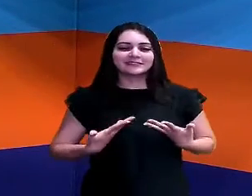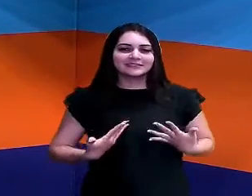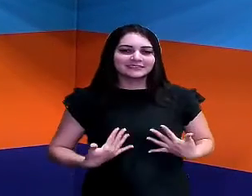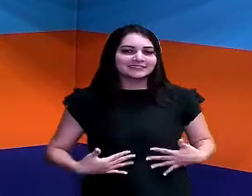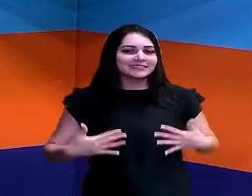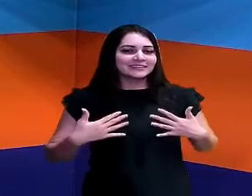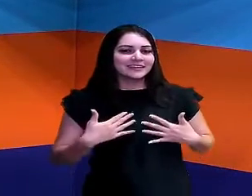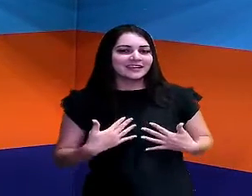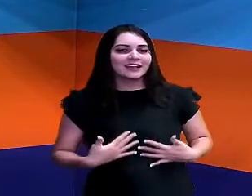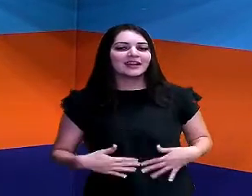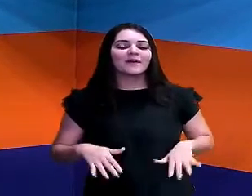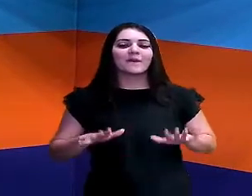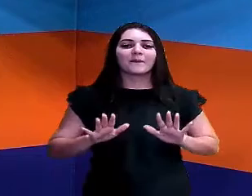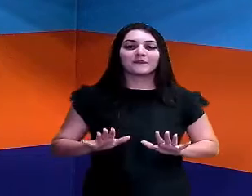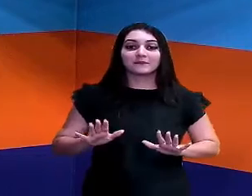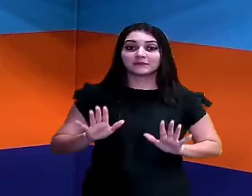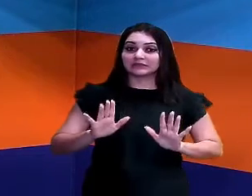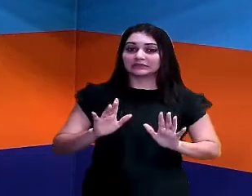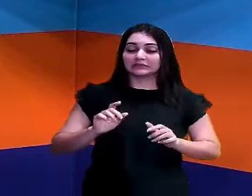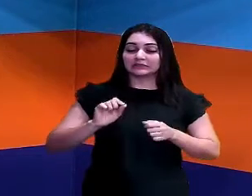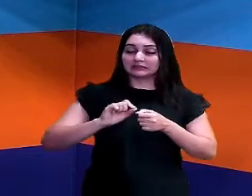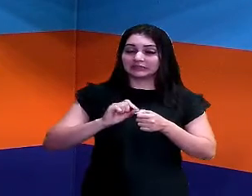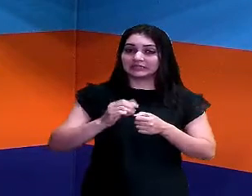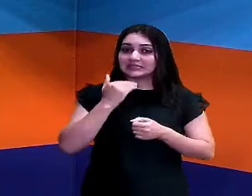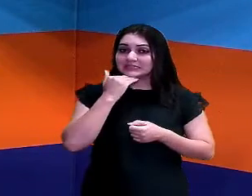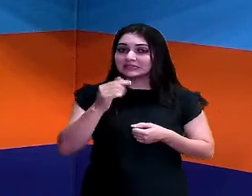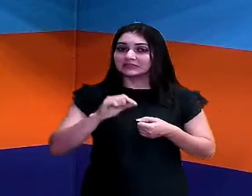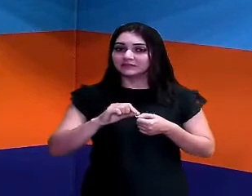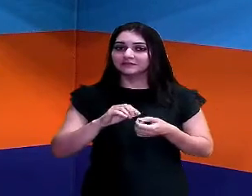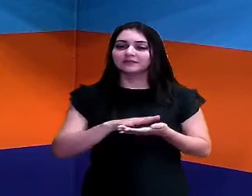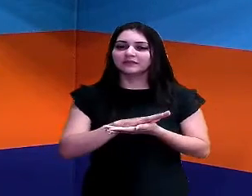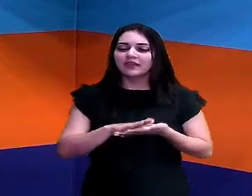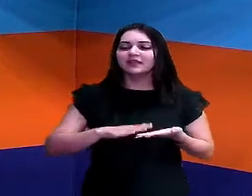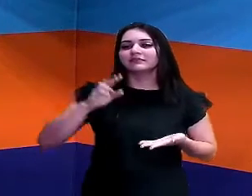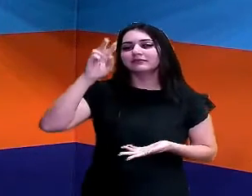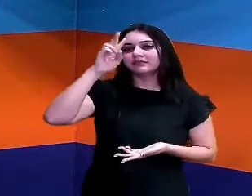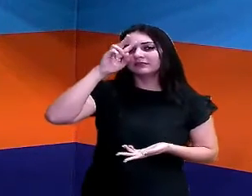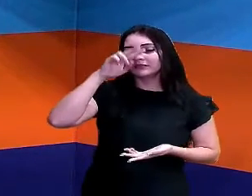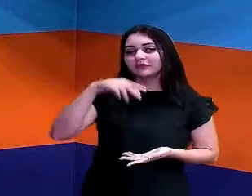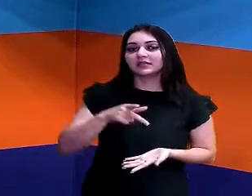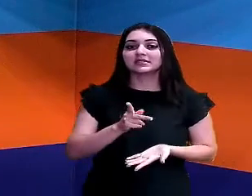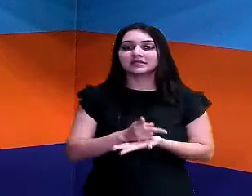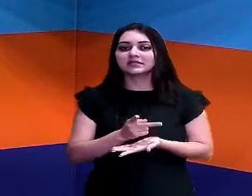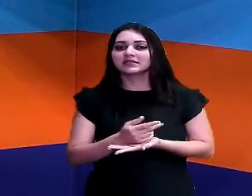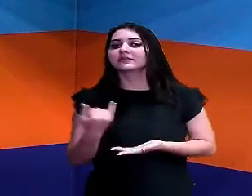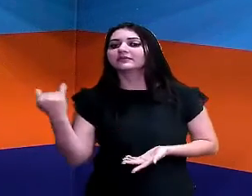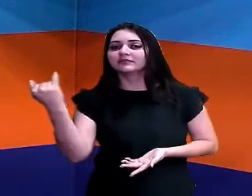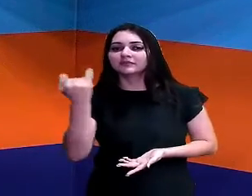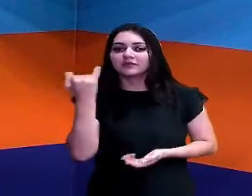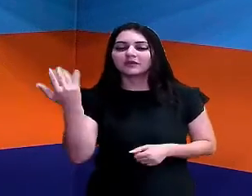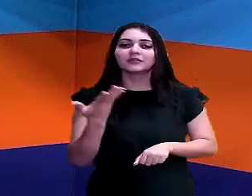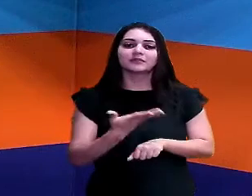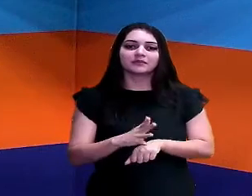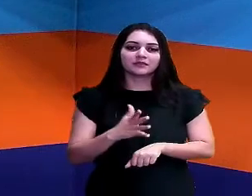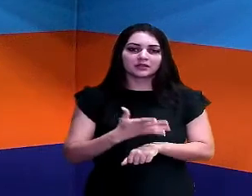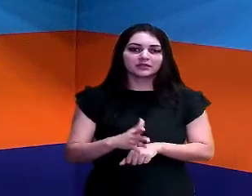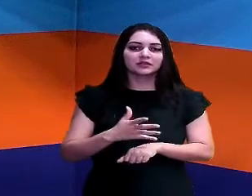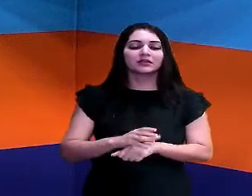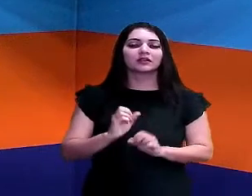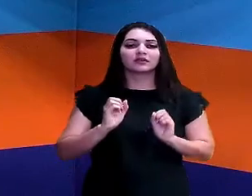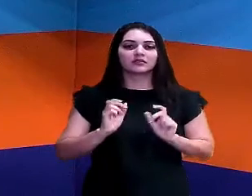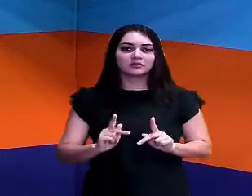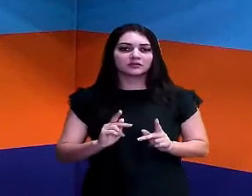que você vai ficar sem fazer as revisões, sem relembrar. É sempre importante você praticar, tá